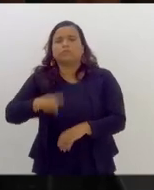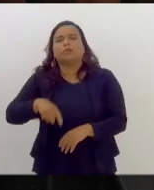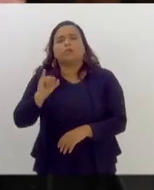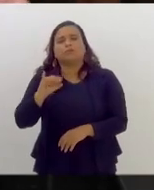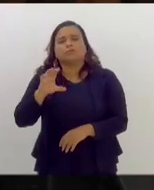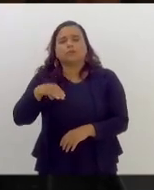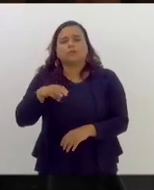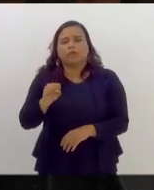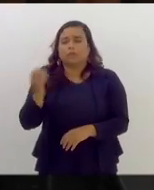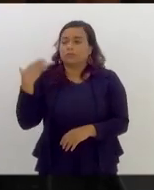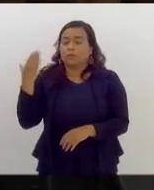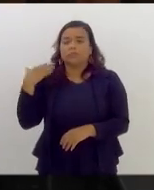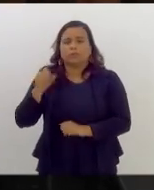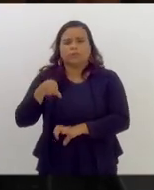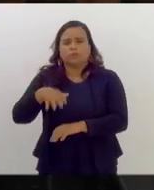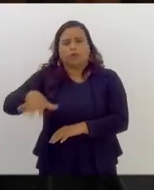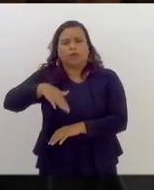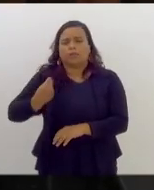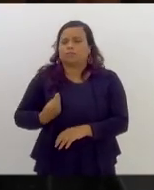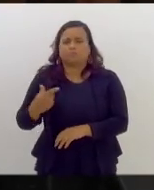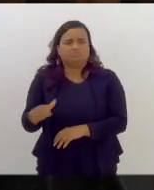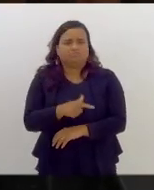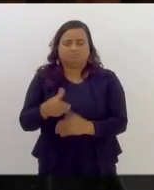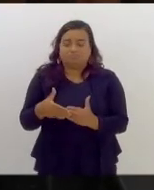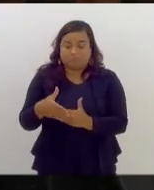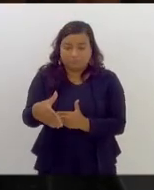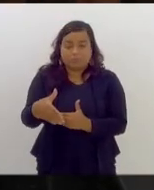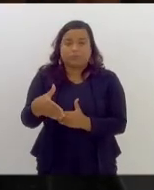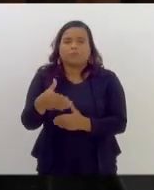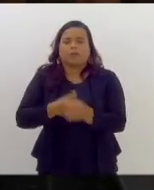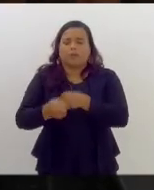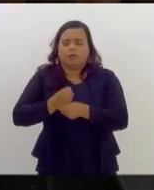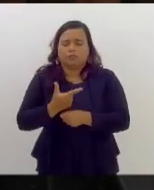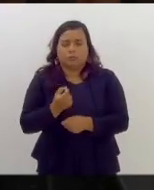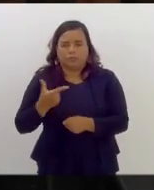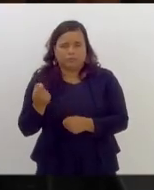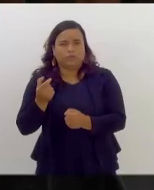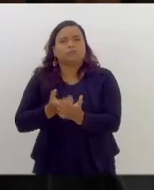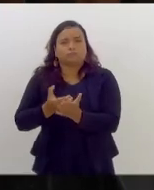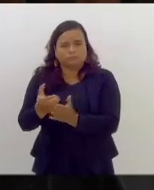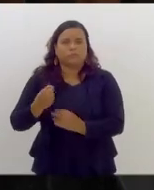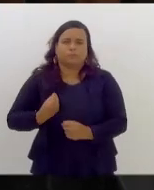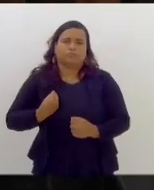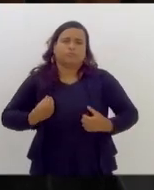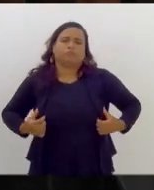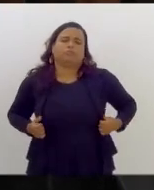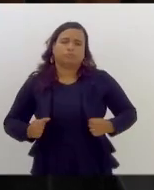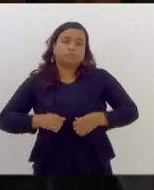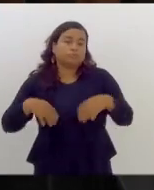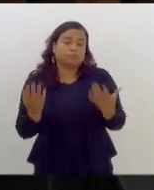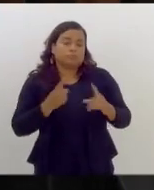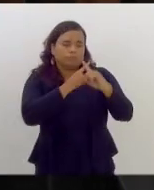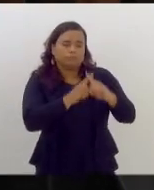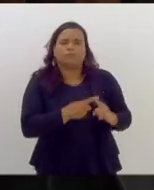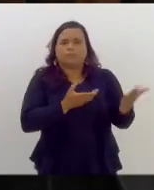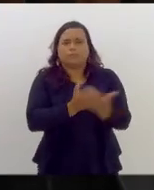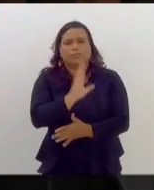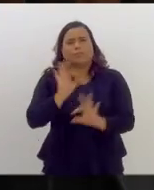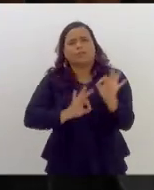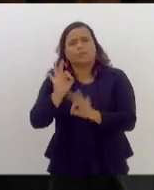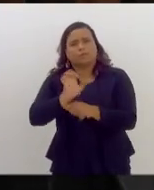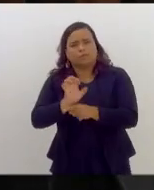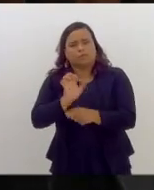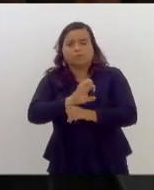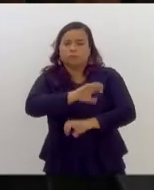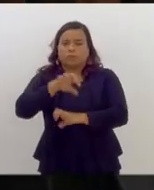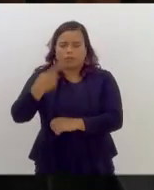que não existia. Passou a existir a partir de 2020. Então, ou seja, um dos desafios da aprovação desse Plano Estadual de Educação aqui no